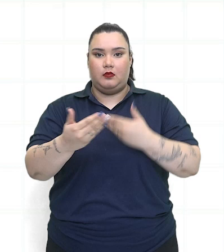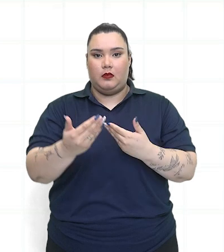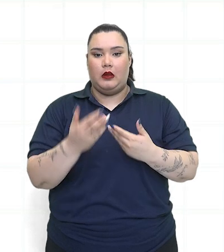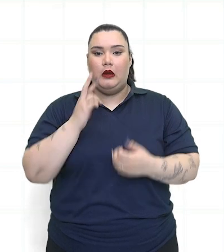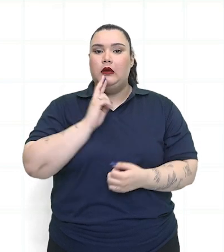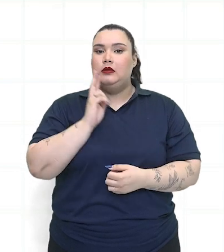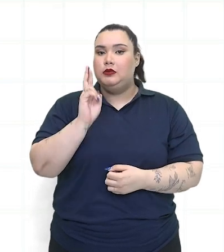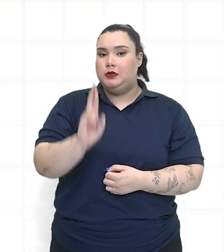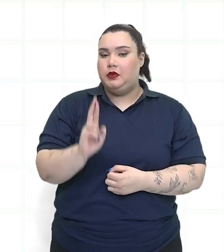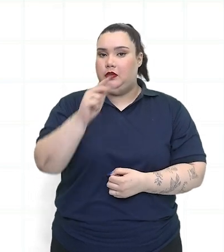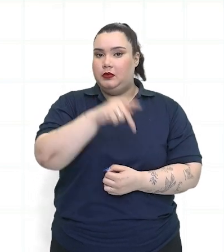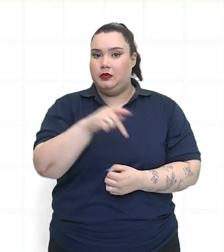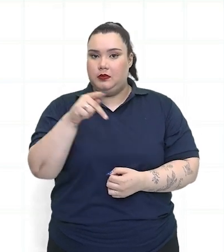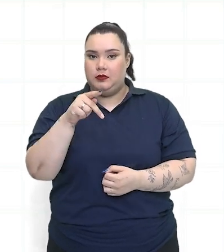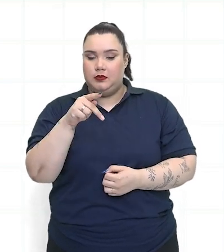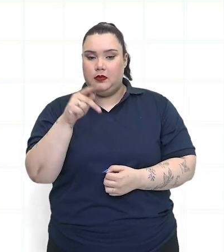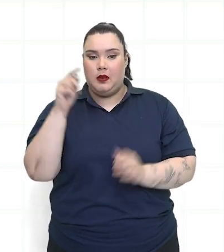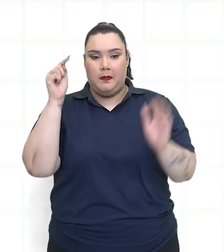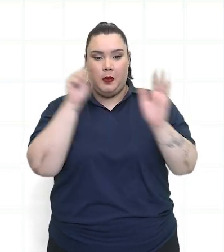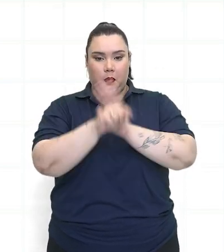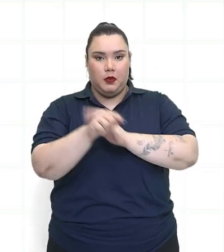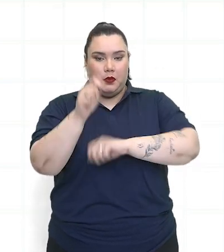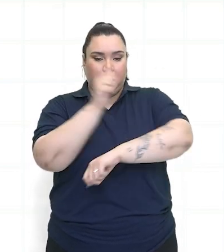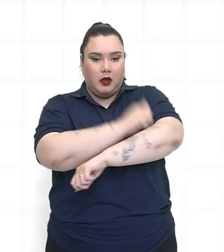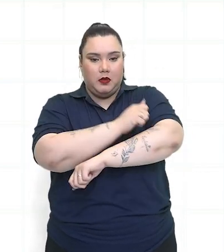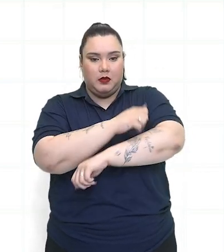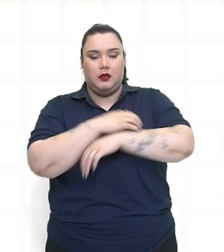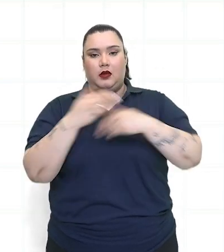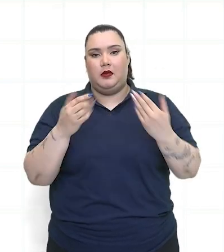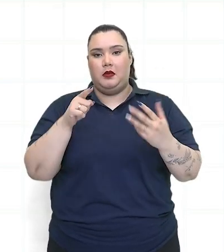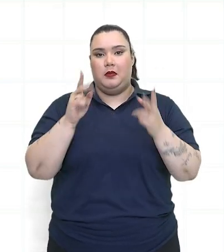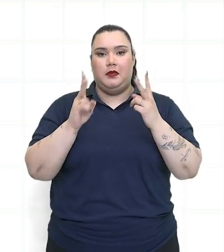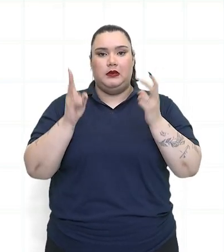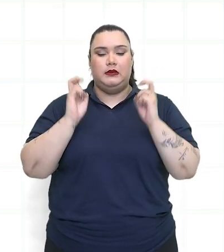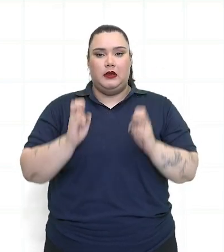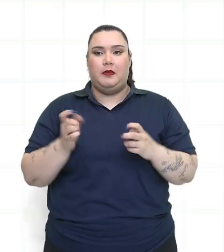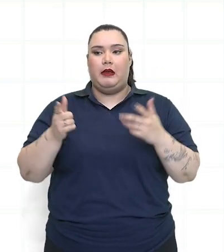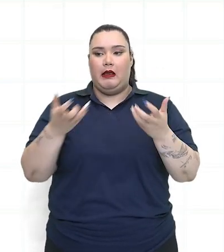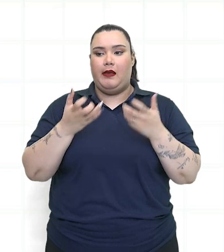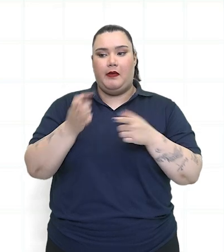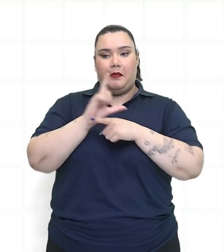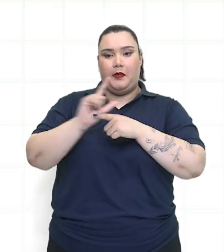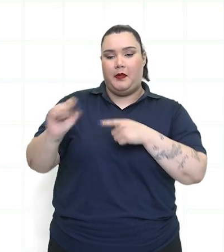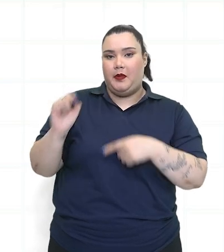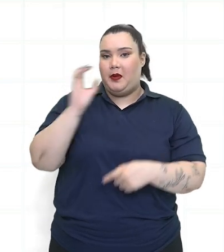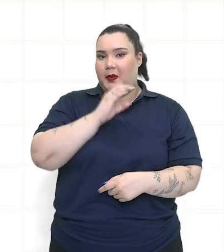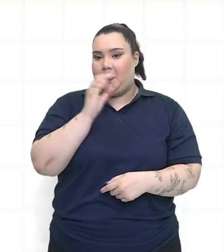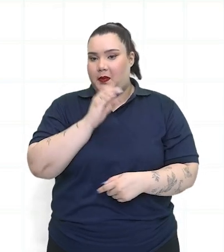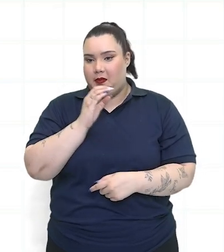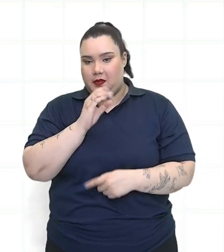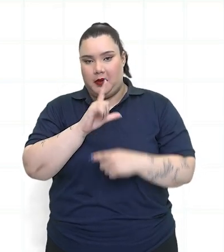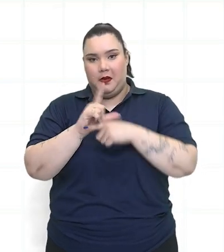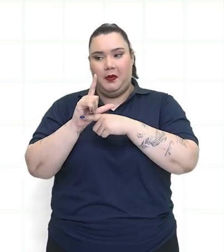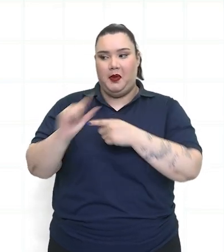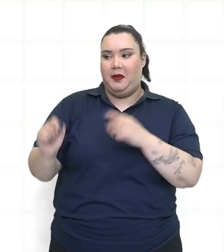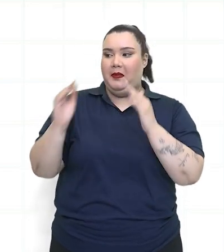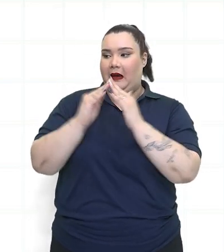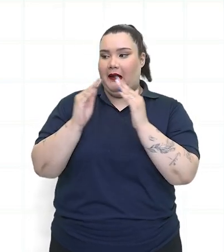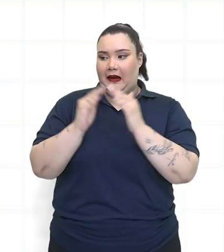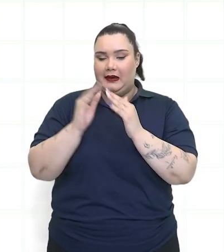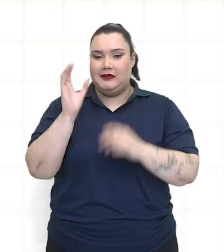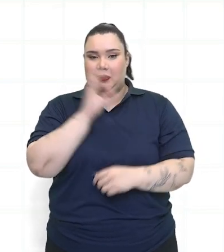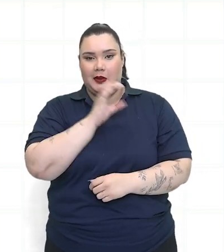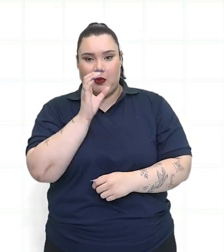da resposta da pergunta do aluno, você já inferiu que ele quer ir embora, ele está com pressa. São inferências, são